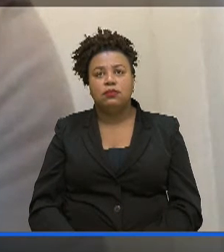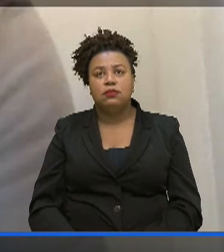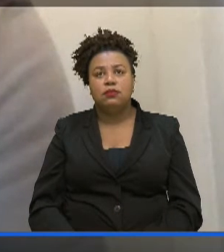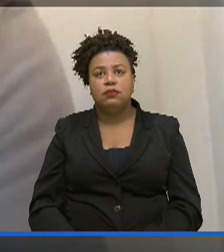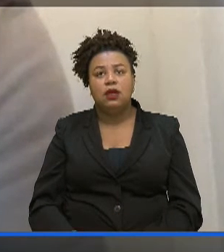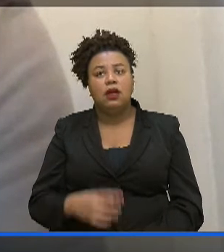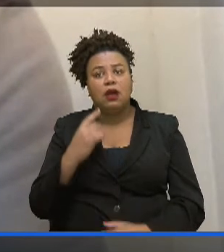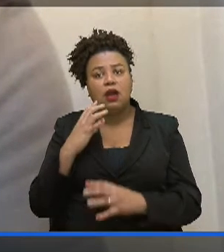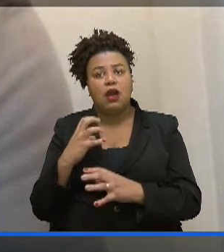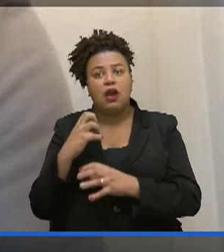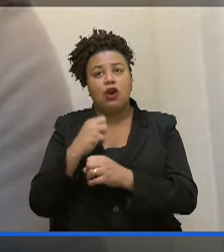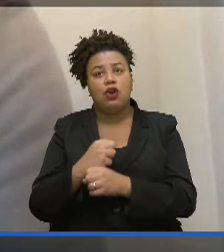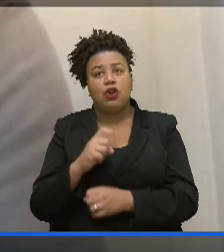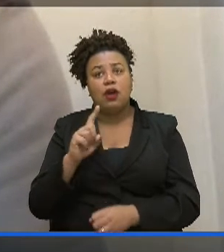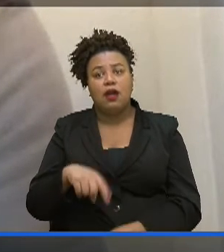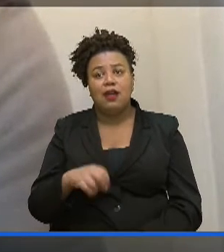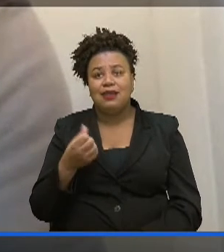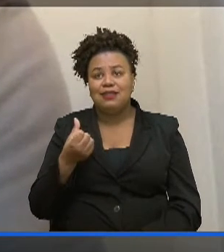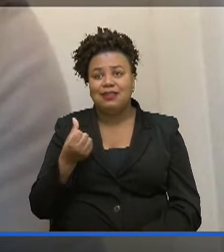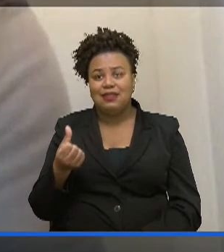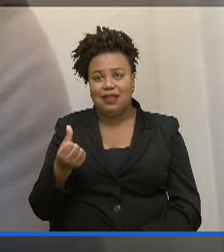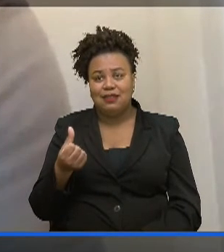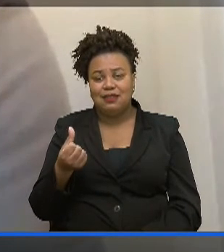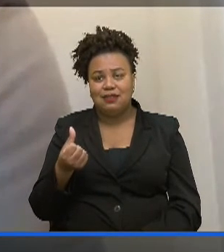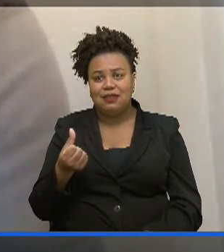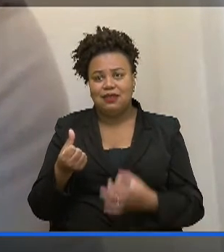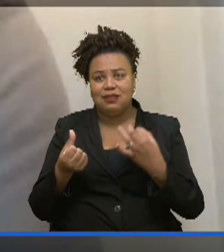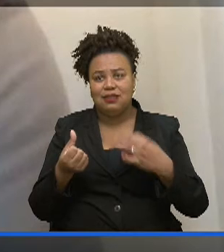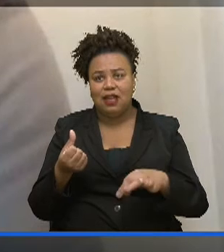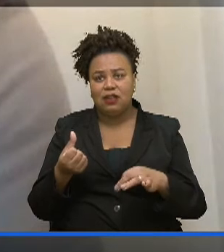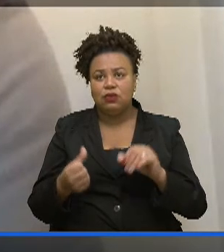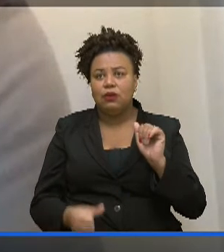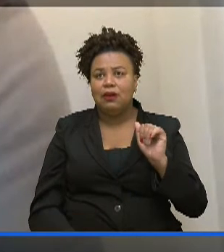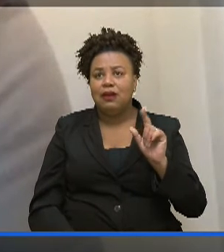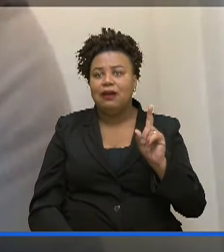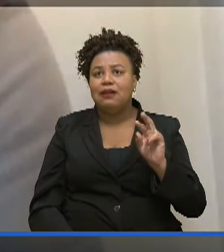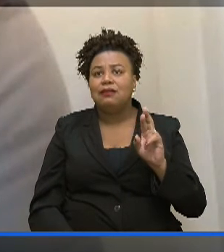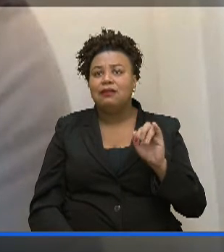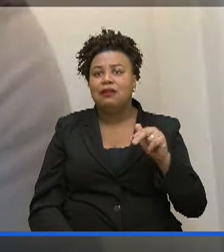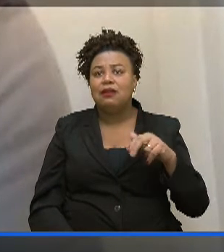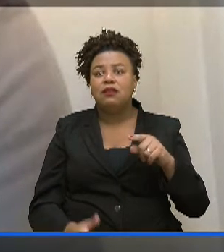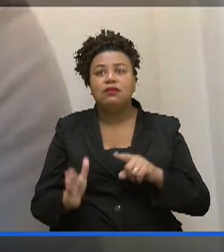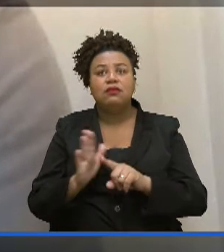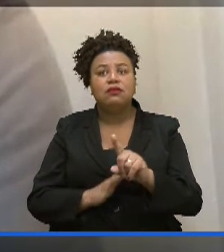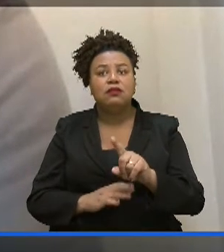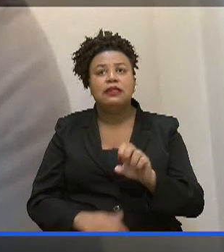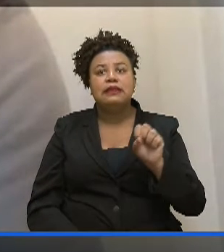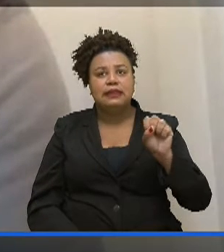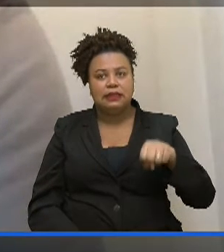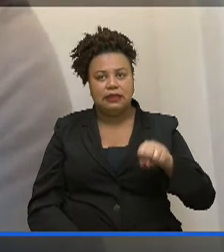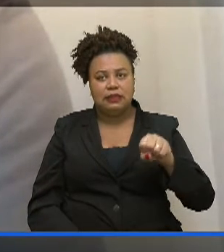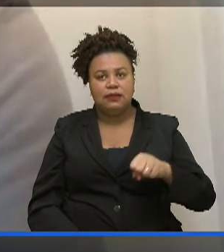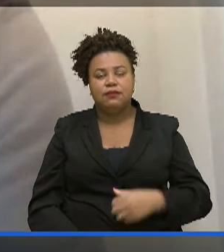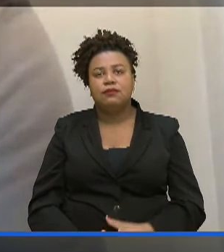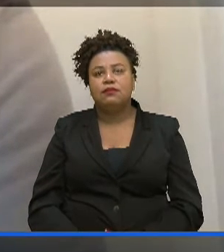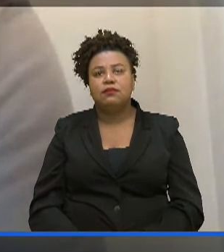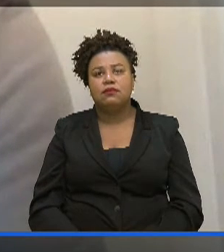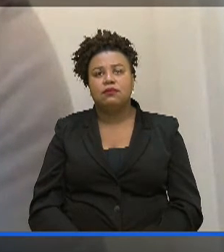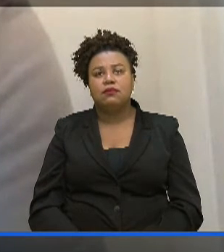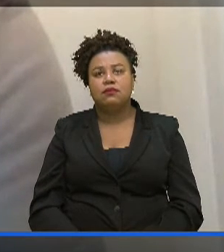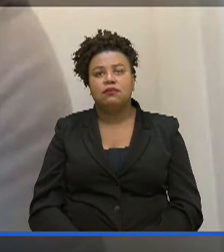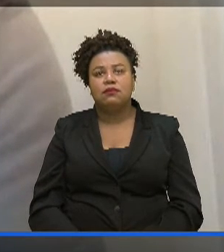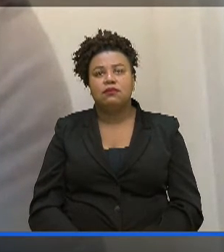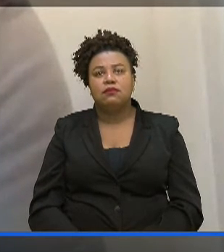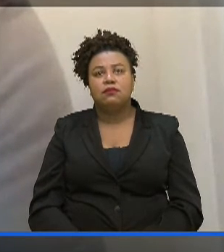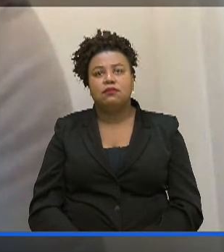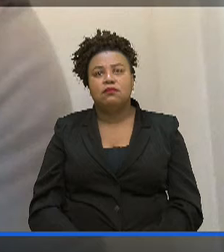Segundo as minhas contas aqui, são seis, está correto, Adriana? Nossa secretária. Sim, buenas.